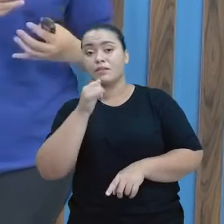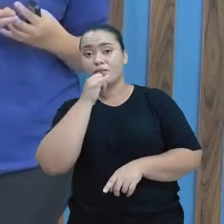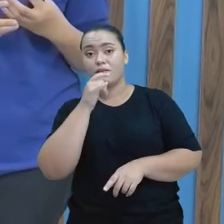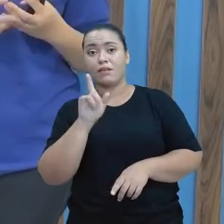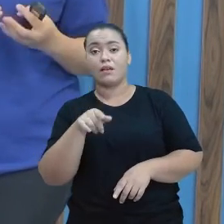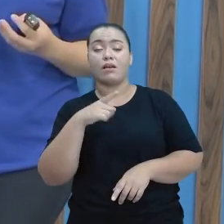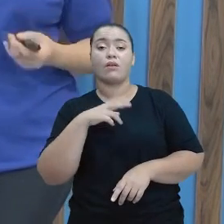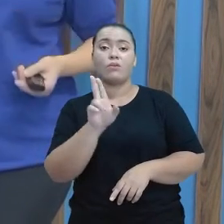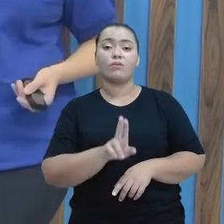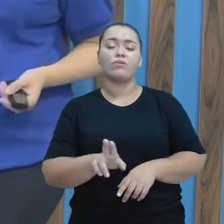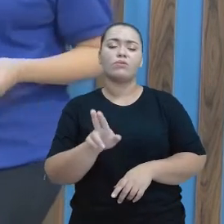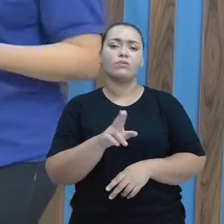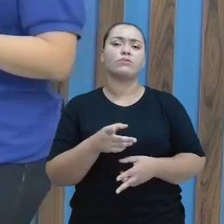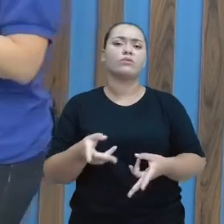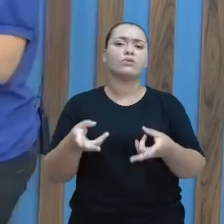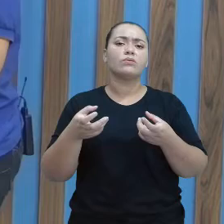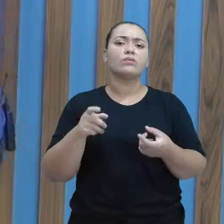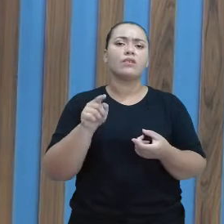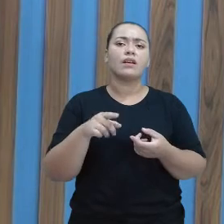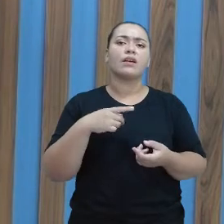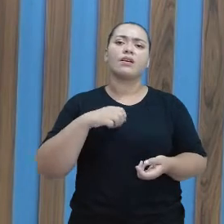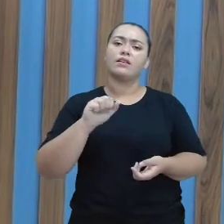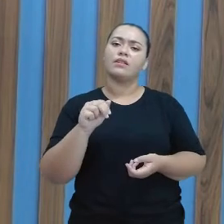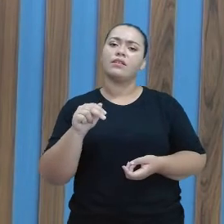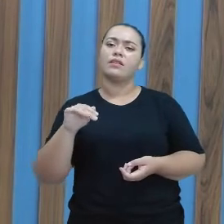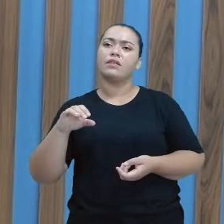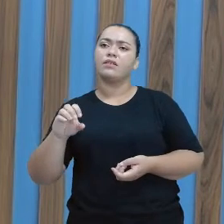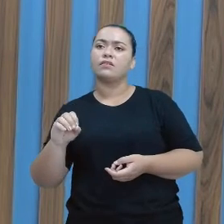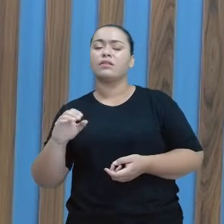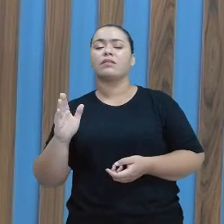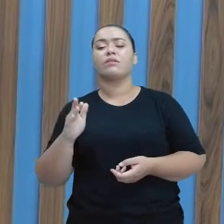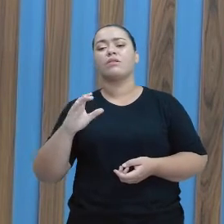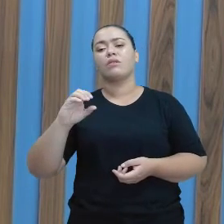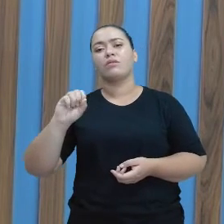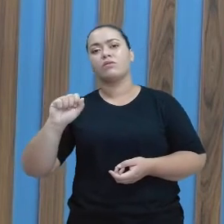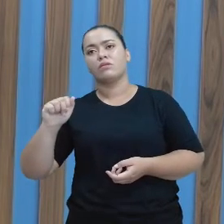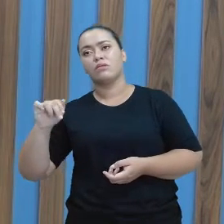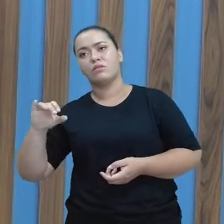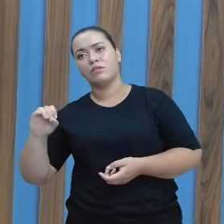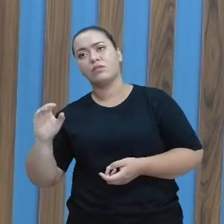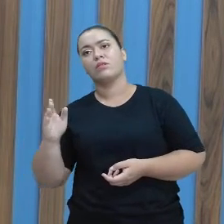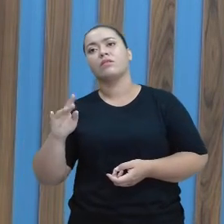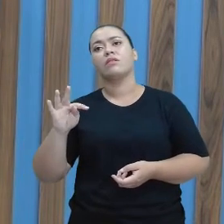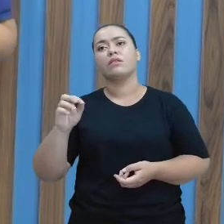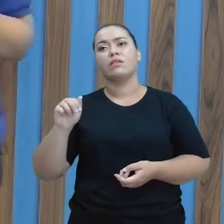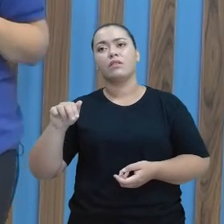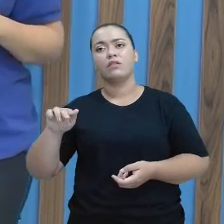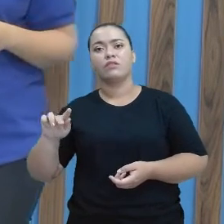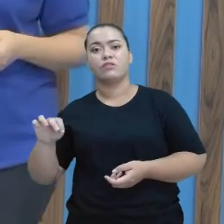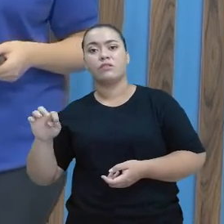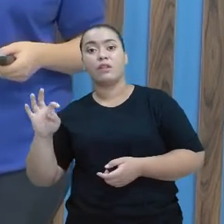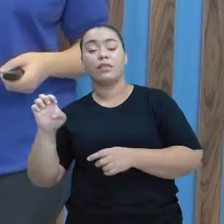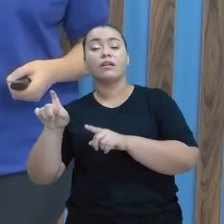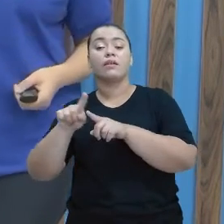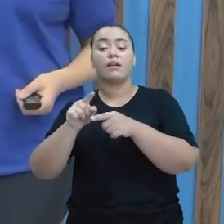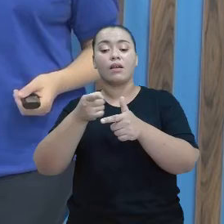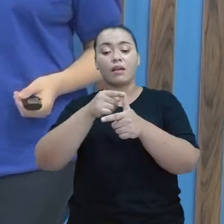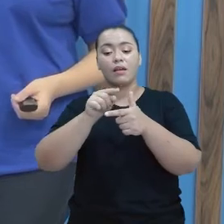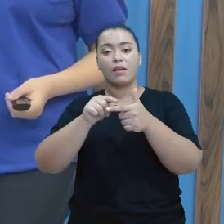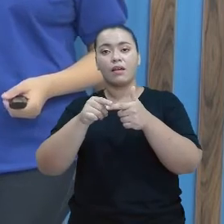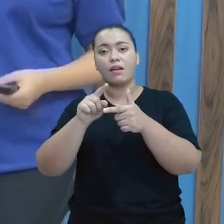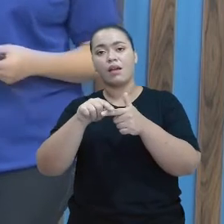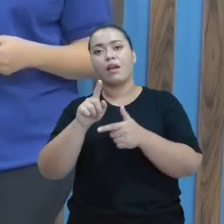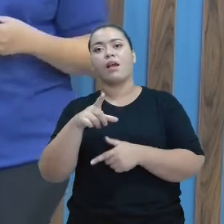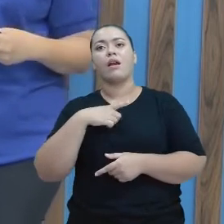são utilizados para explorar o seno, cosseno e a tangente de 30, 45 e 60, tá bom? Existem